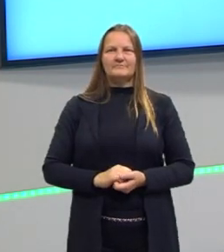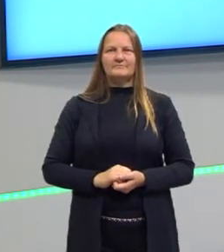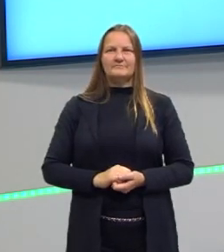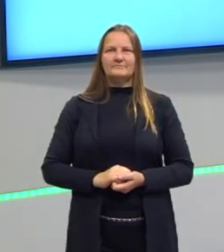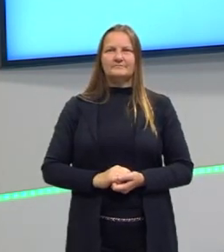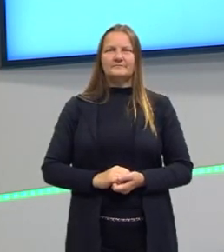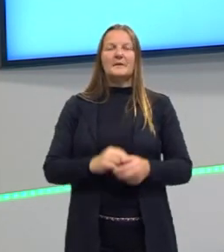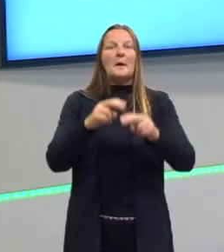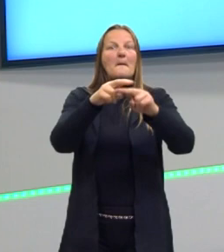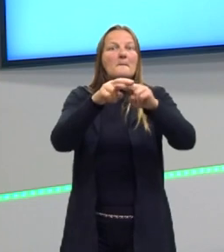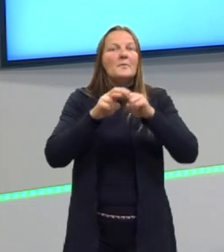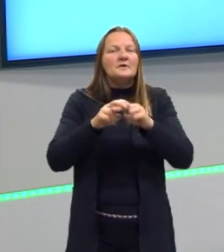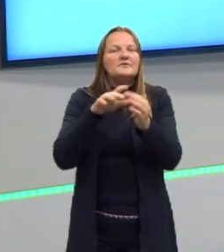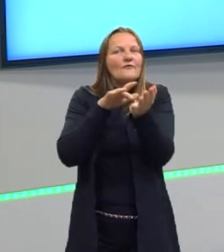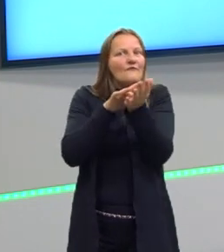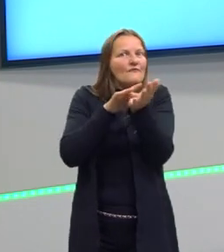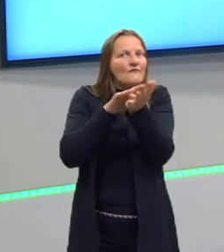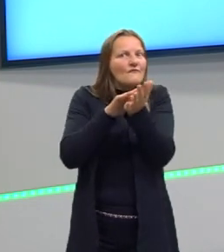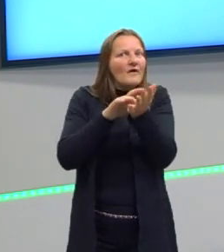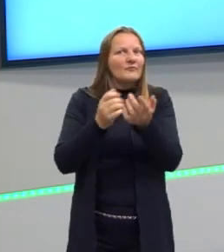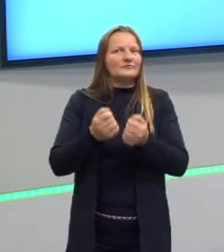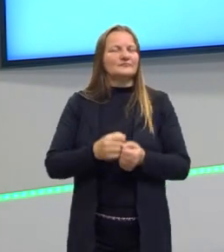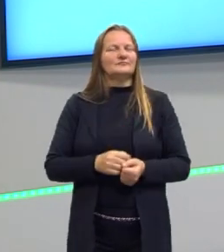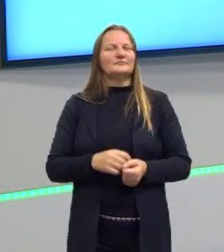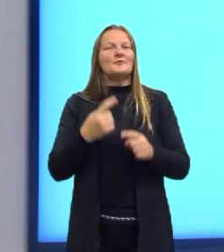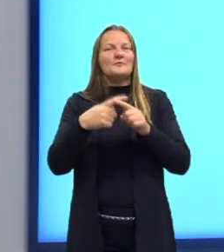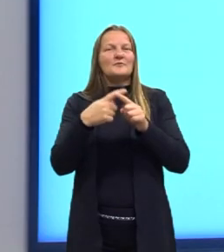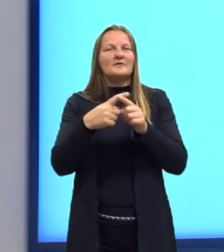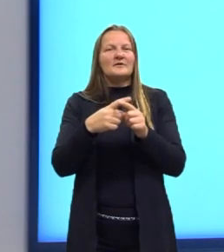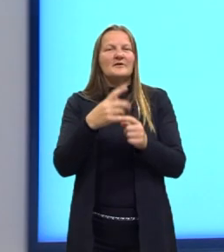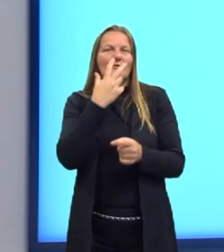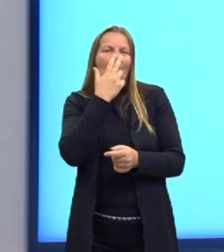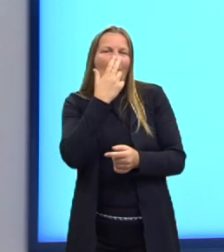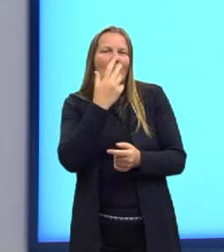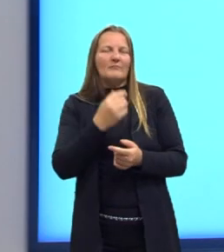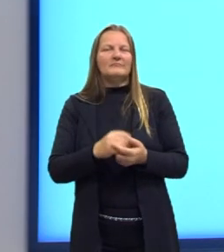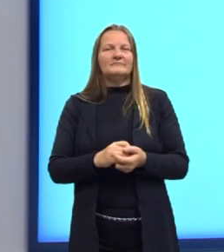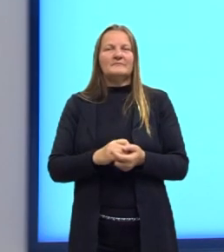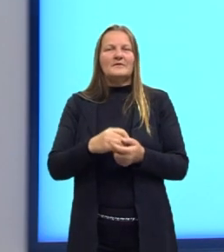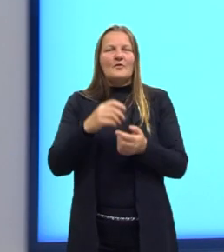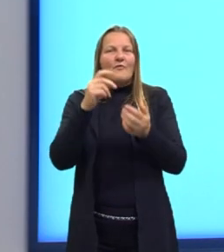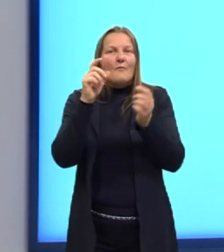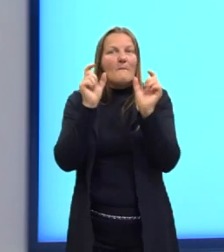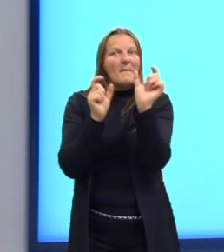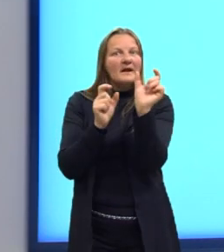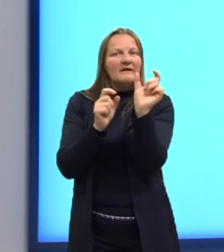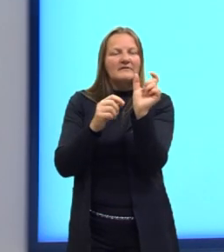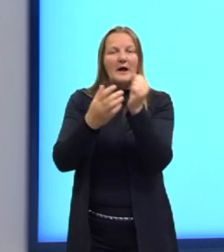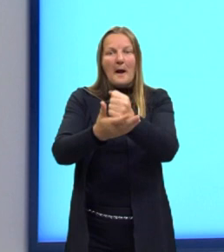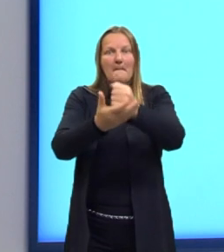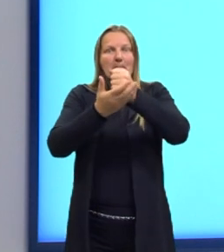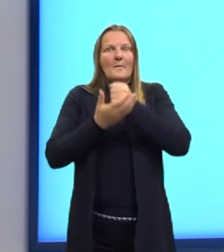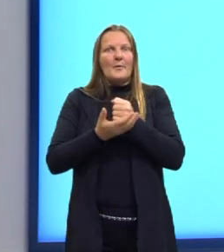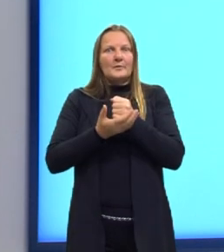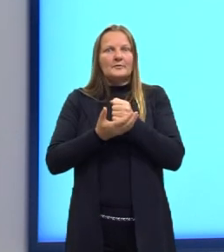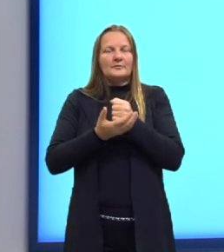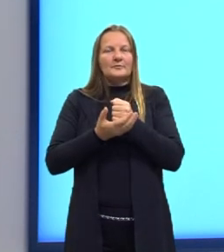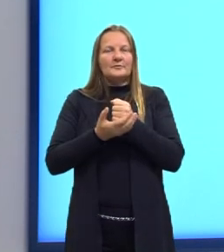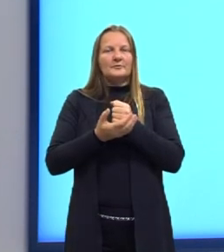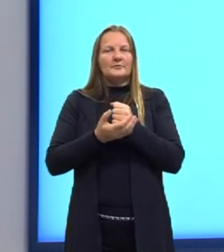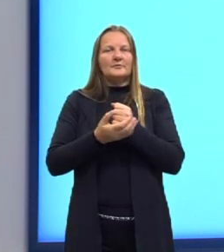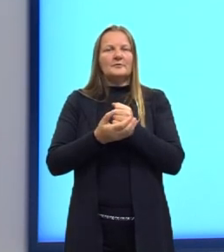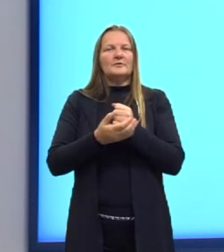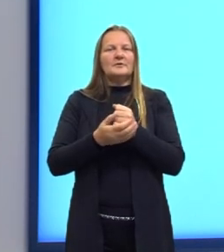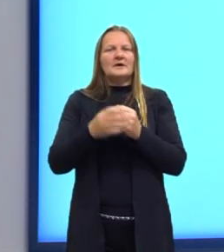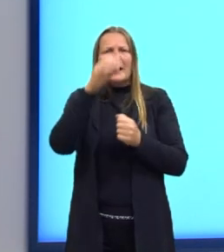então por isso falsos cognatos porque esse o se os vocábulos cognatos auxiliam na